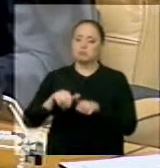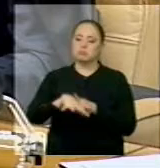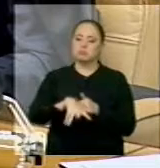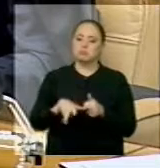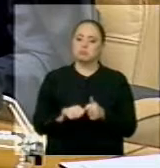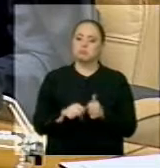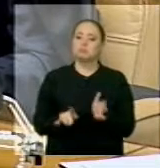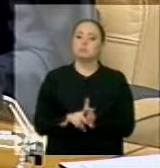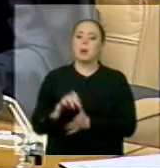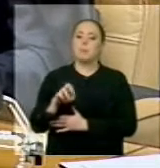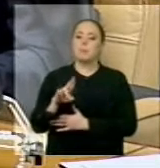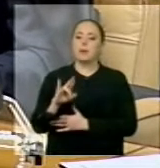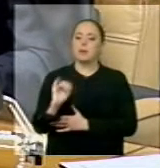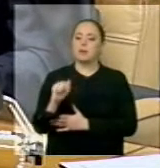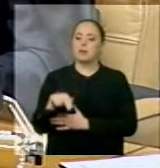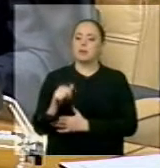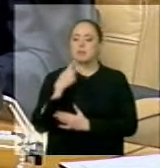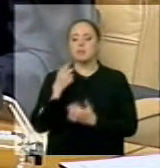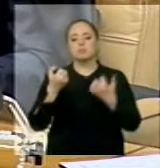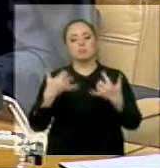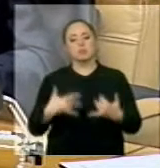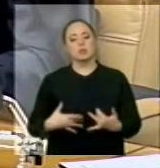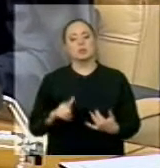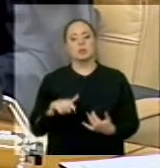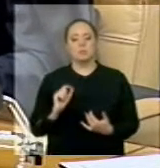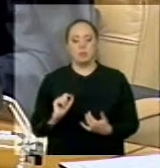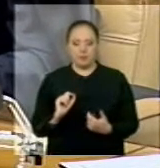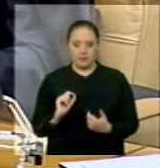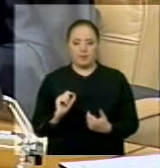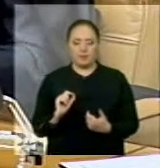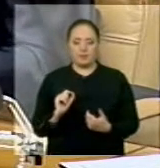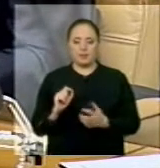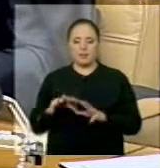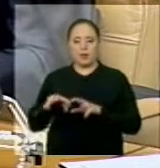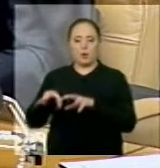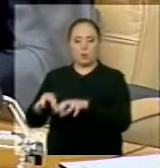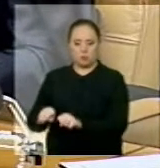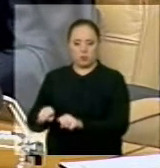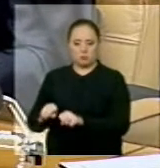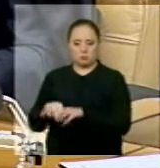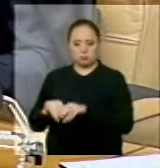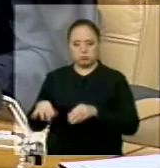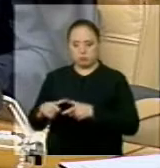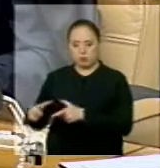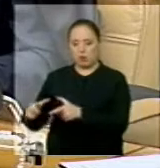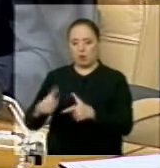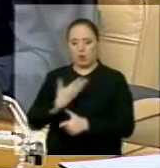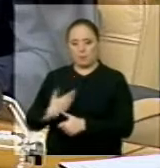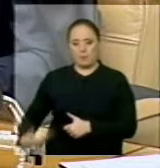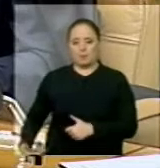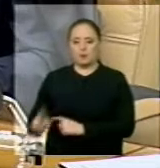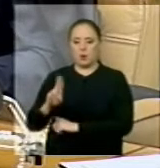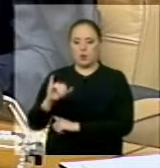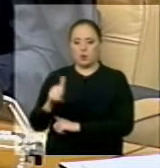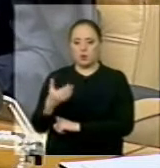Carvalho de Ávila Negre, falando precisamente da ocupação nas terras públicas da União